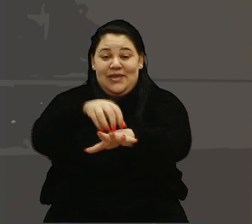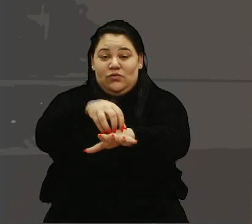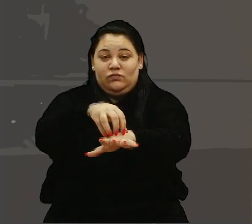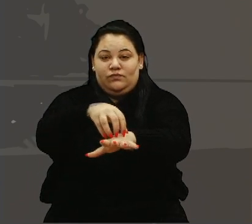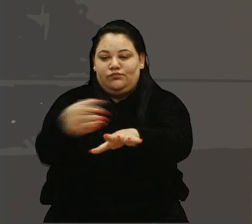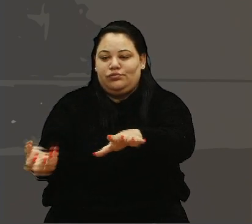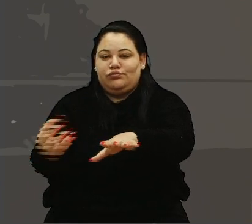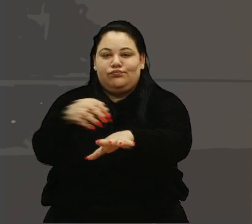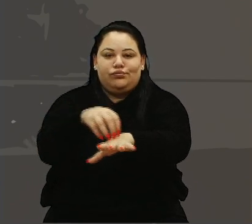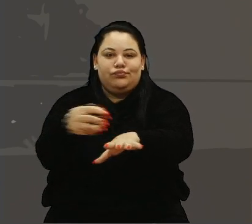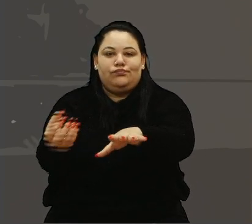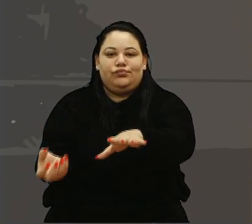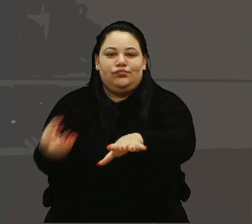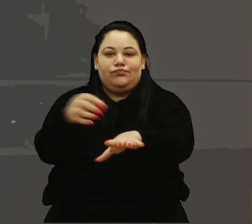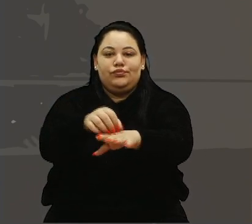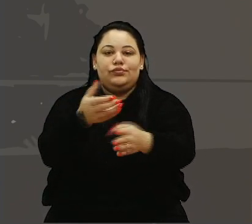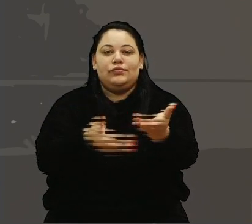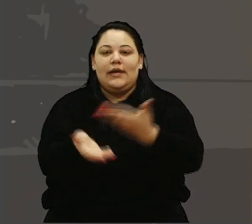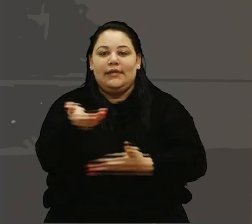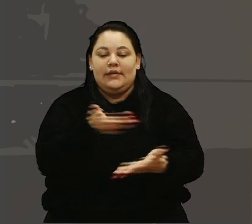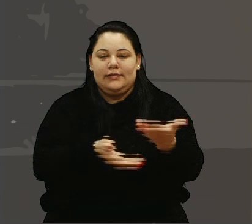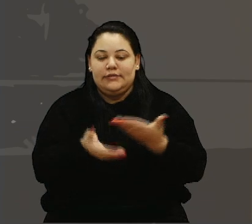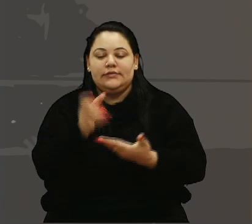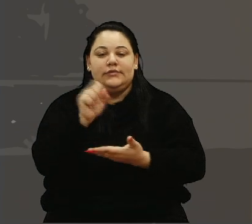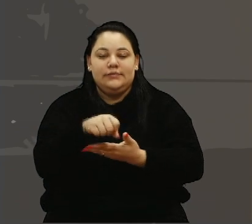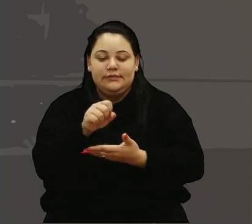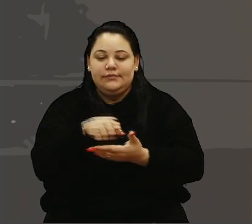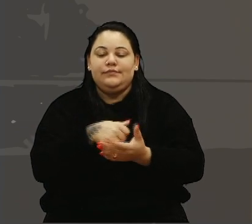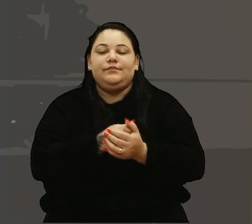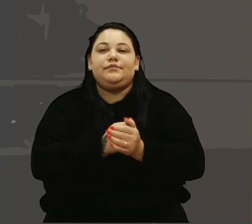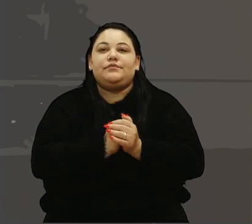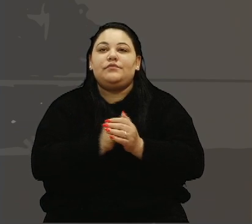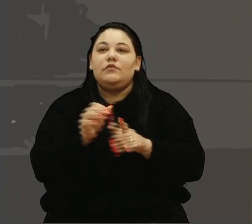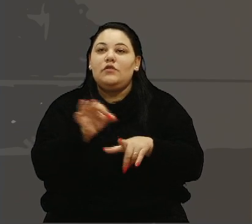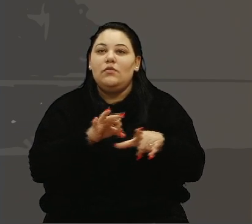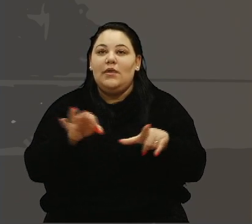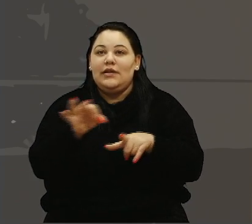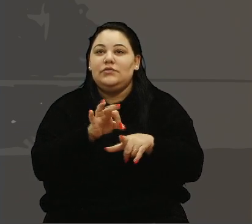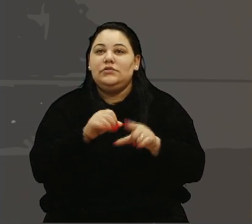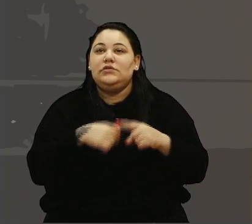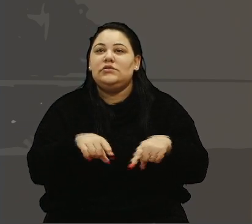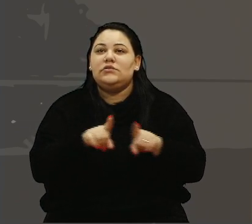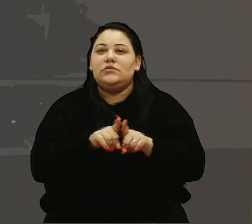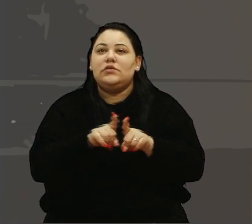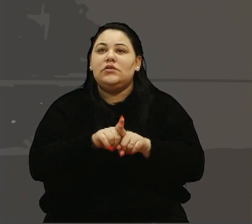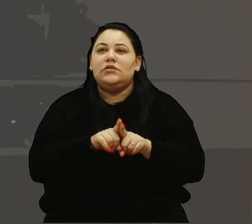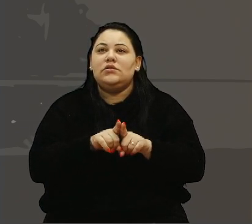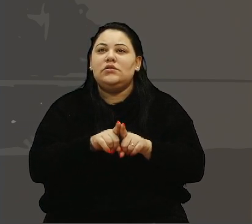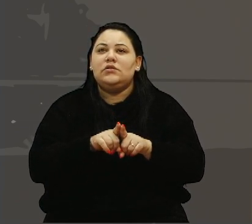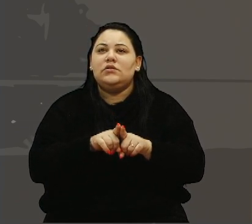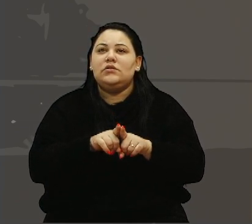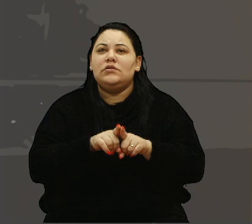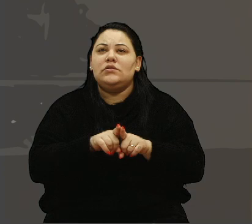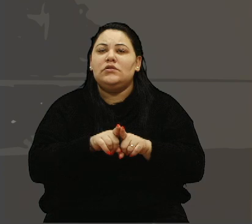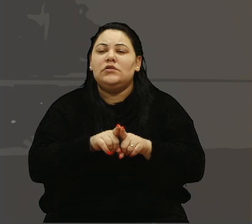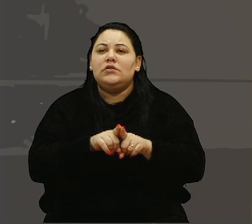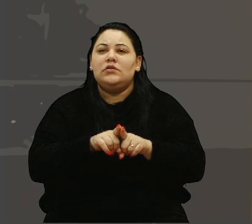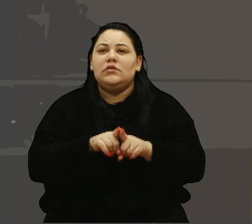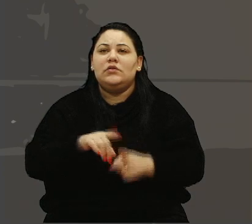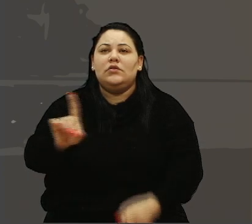descarga atender a parte do comércio, inclusive para os clientes